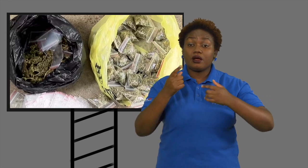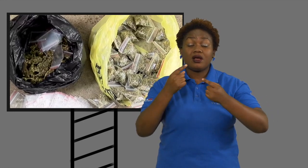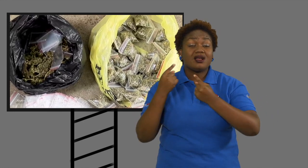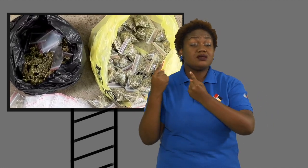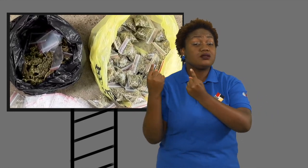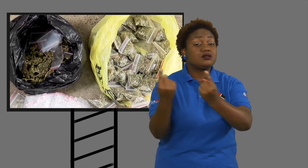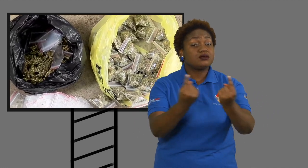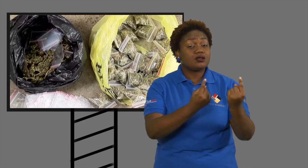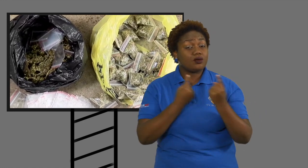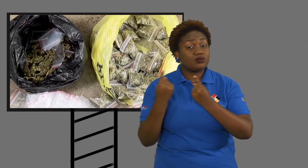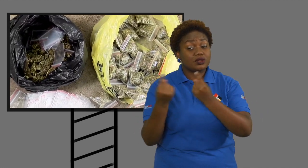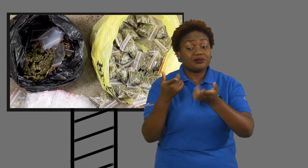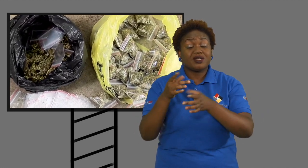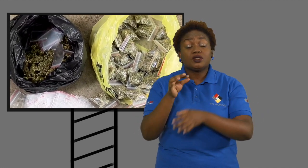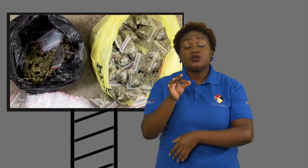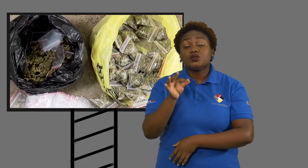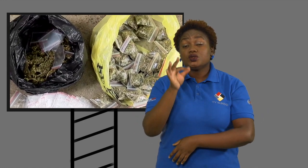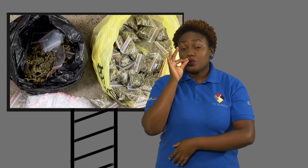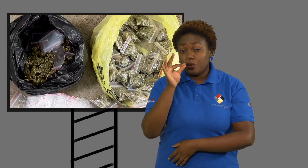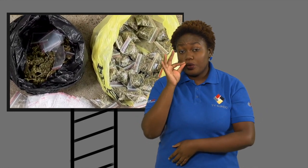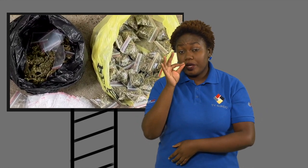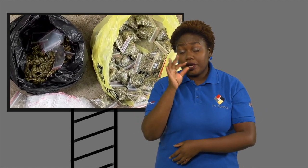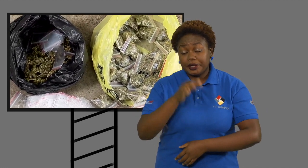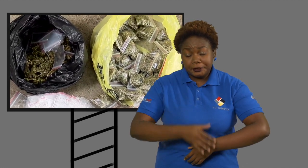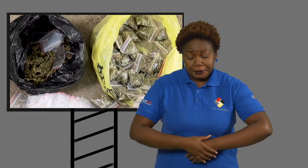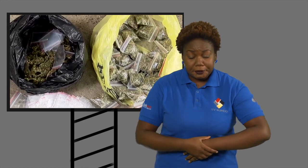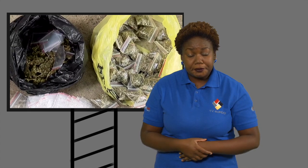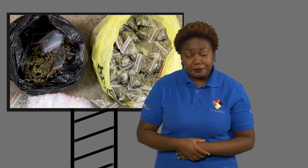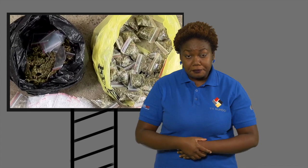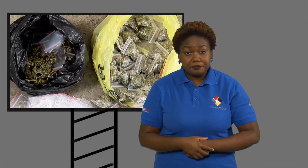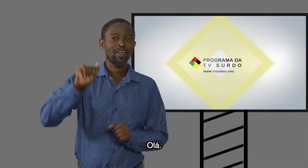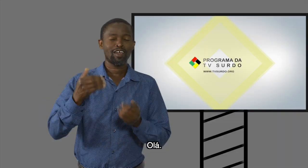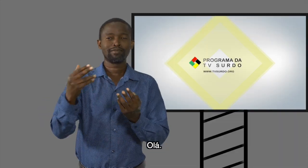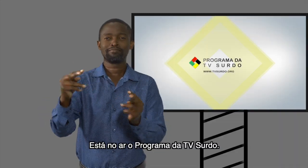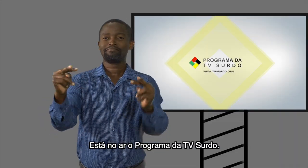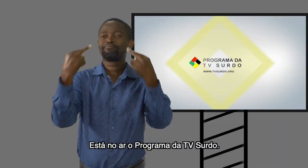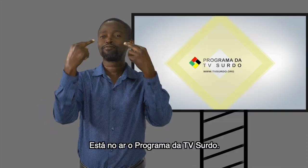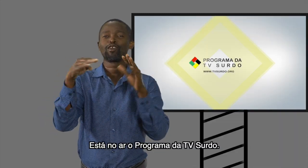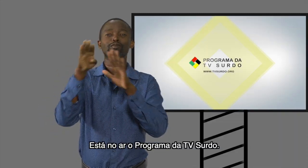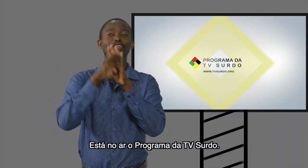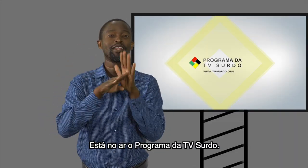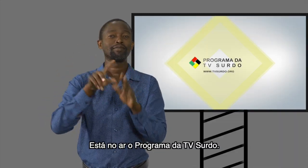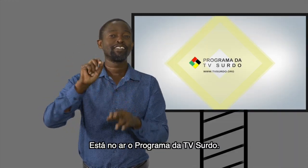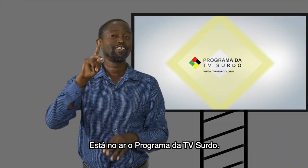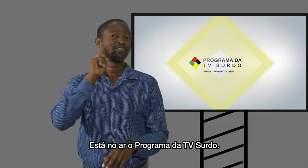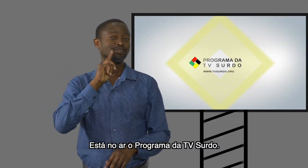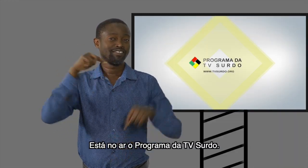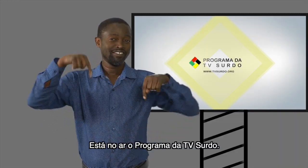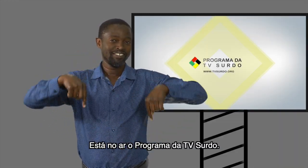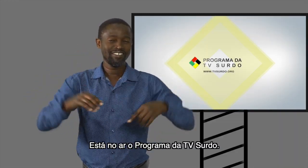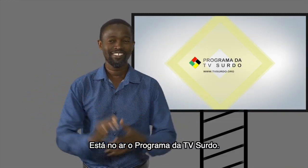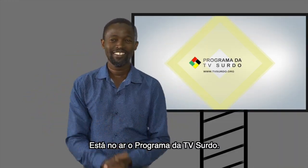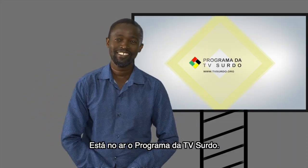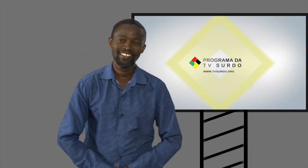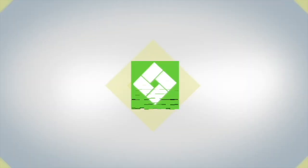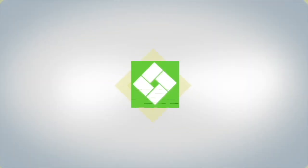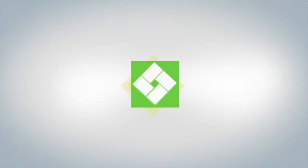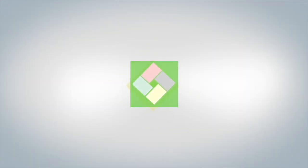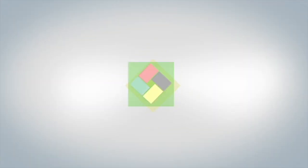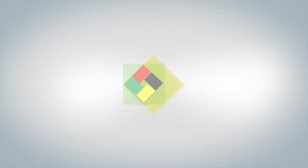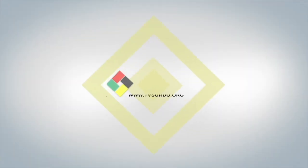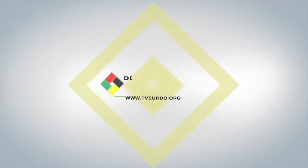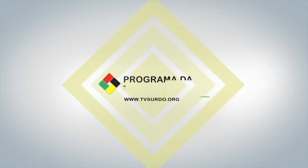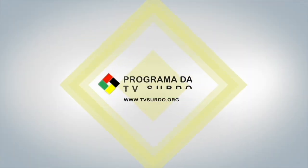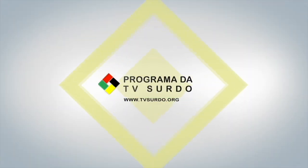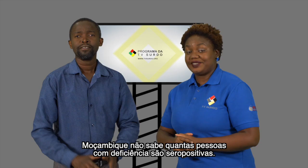consumo de drogas continuam preocupantes em Moçambique. Olá, está no ar o programa da TV Surdo.